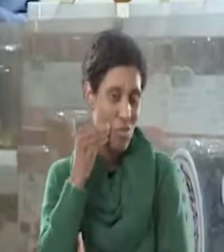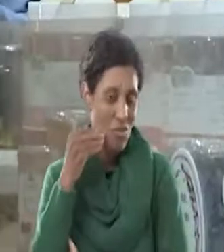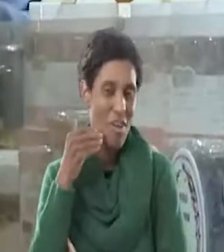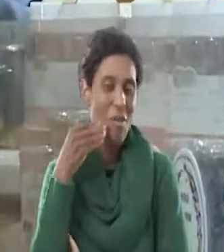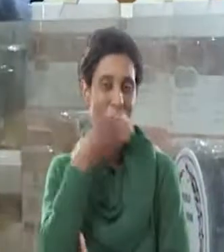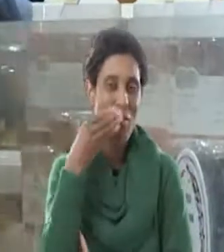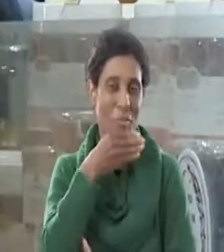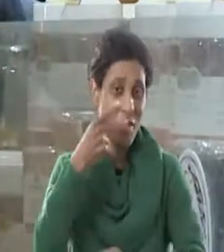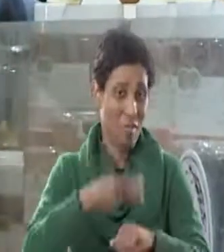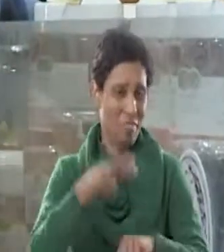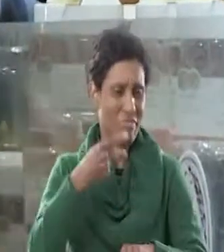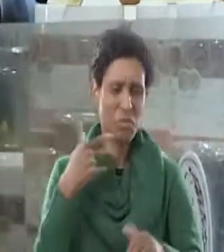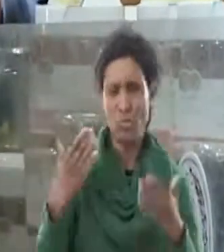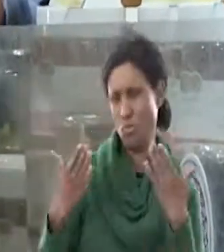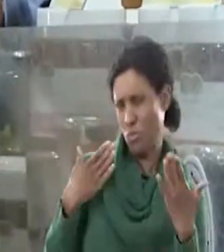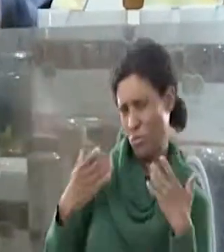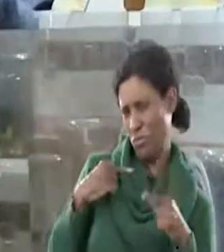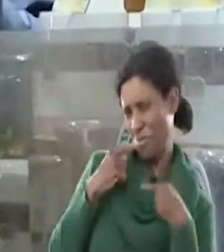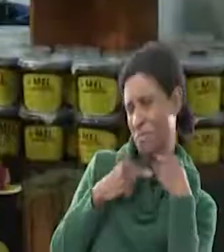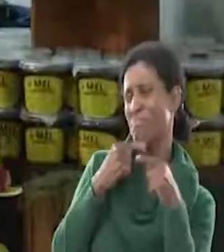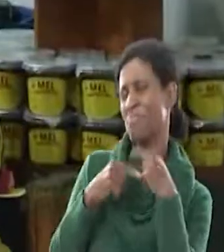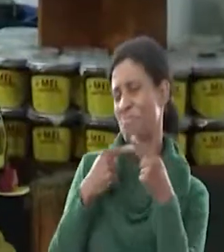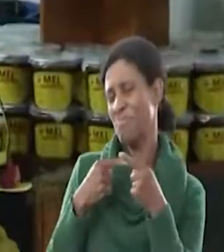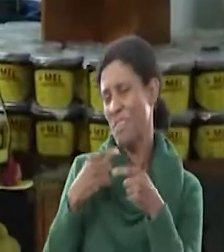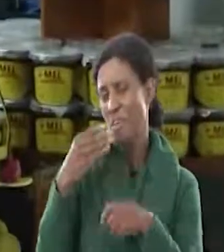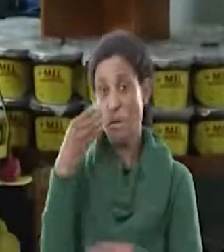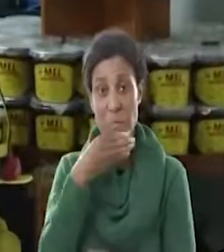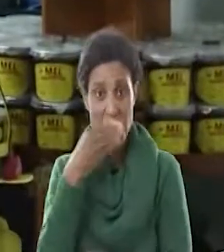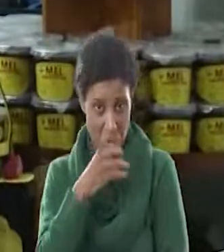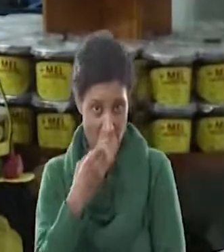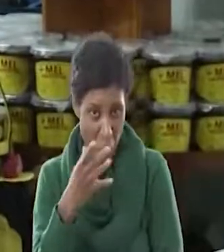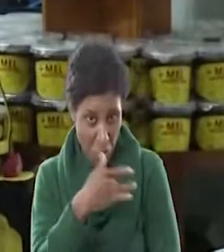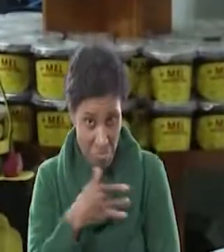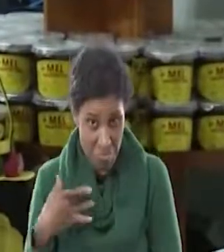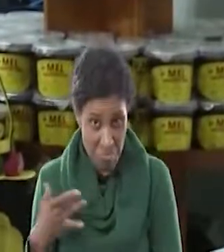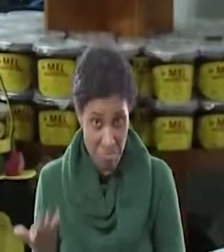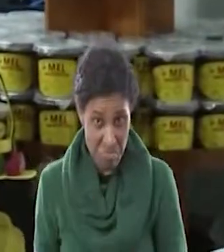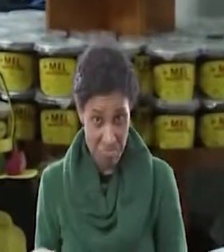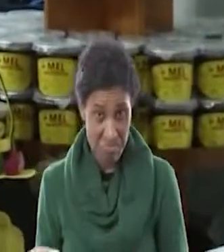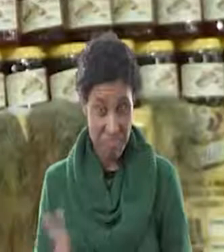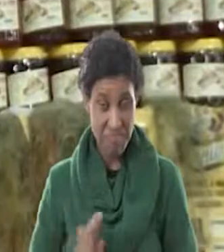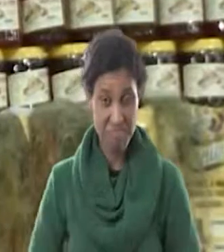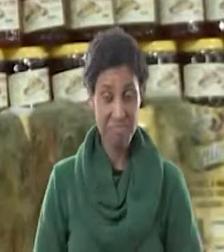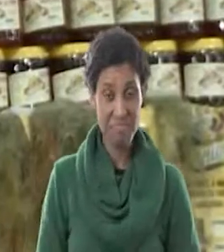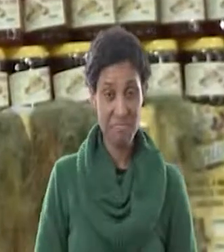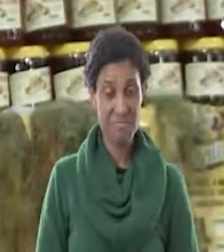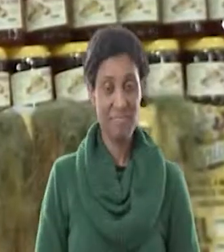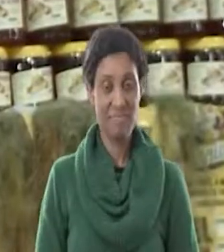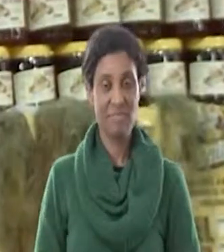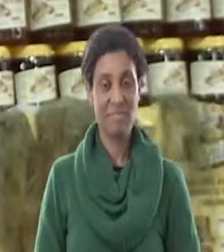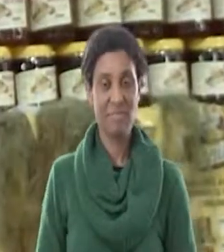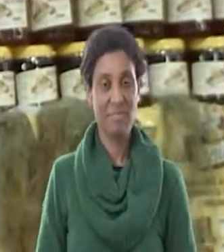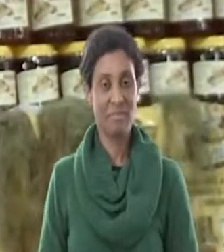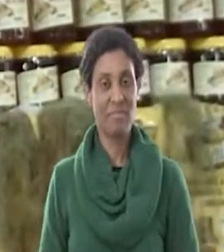Depois de provar mel premiado, fica a dúvida. Mel faz bem à saúde mesmo?